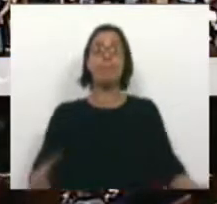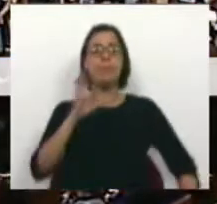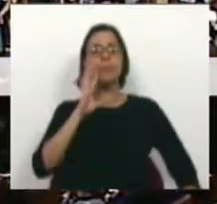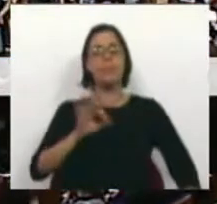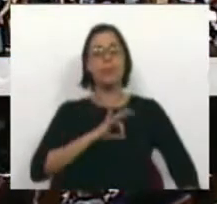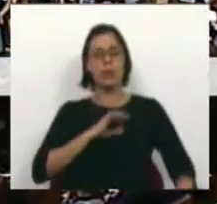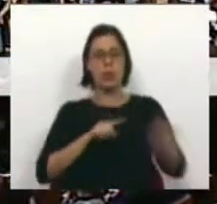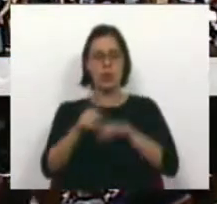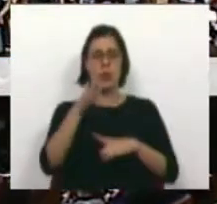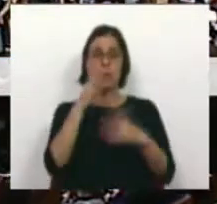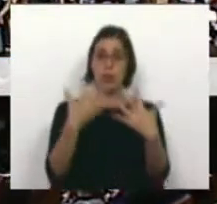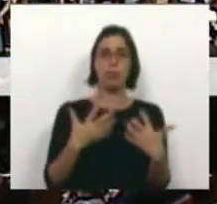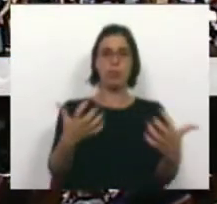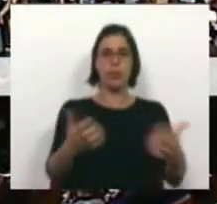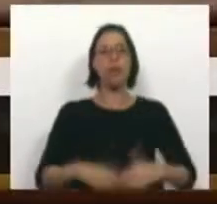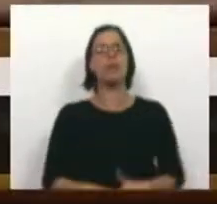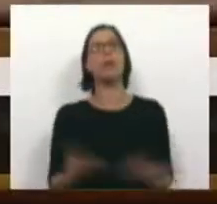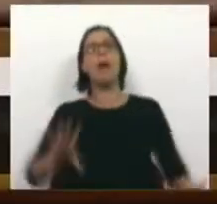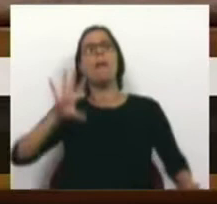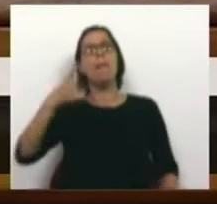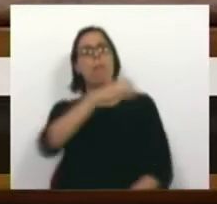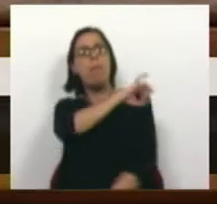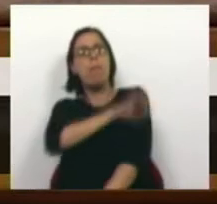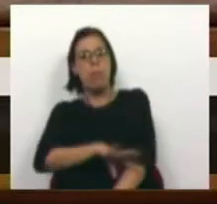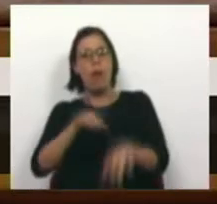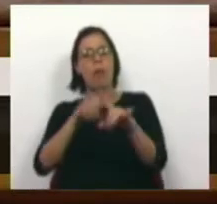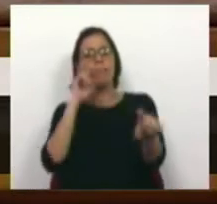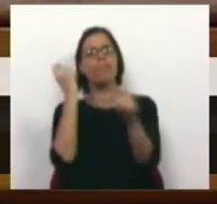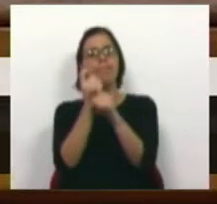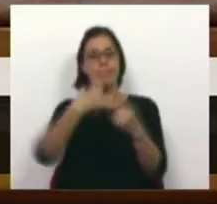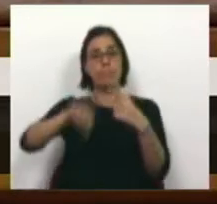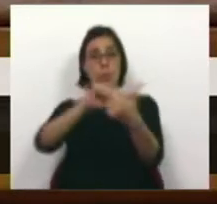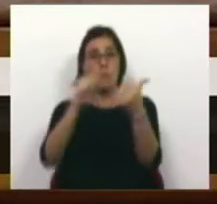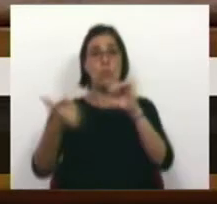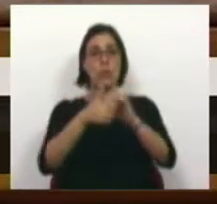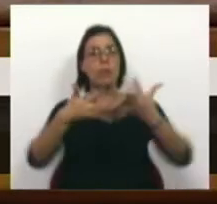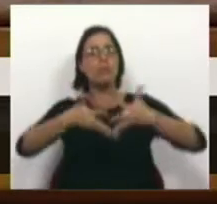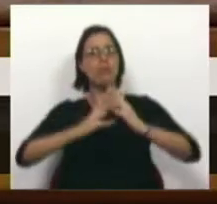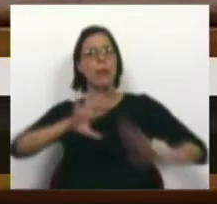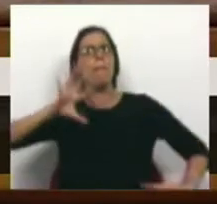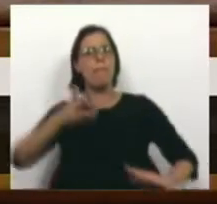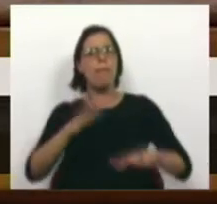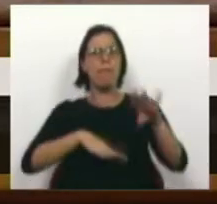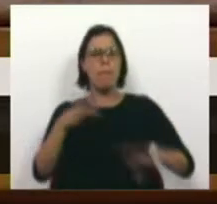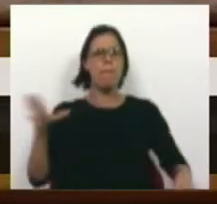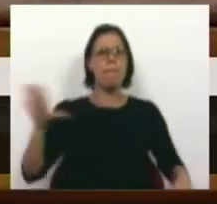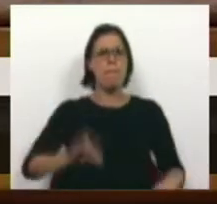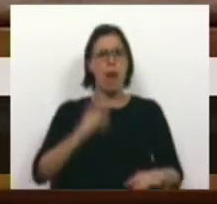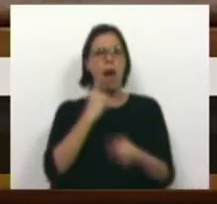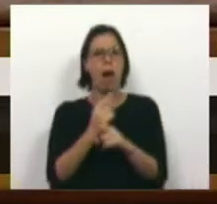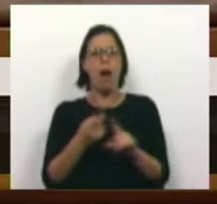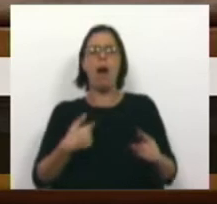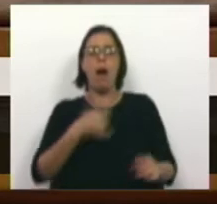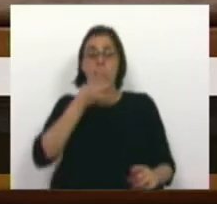Senhoras e senhores deputados, o país pobre exige que as mudanças estruturais do país vão mais longe e não